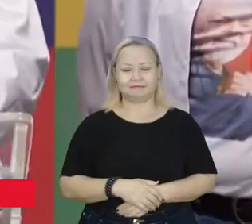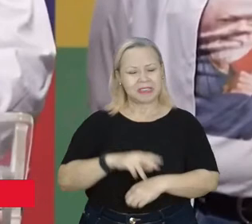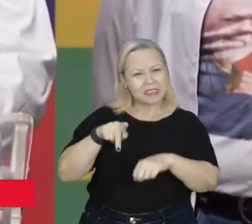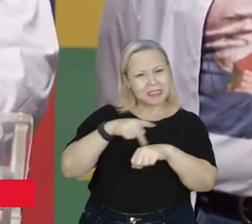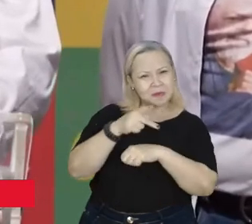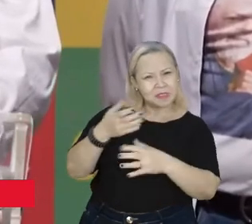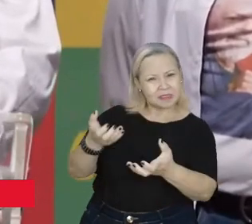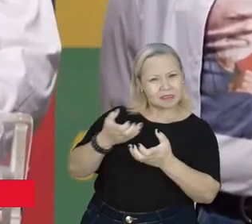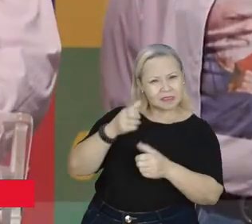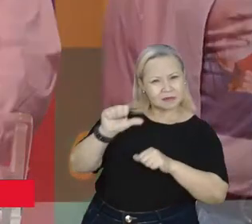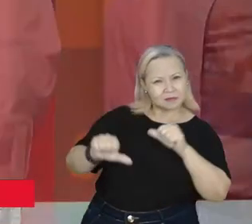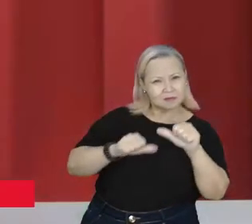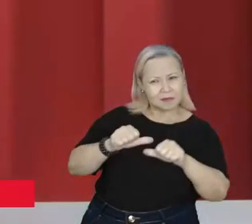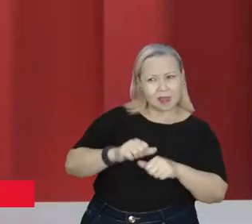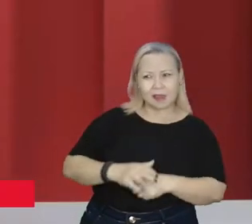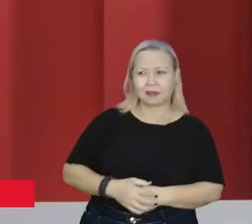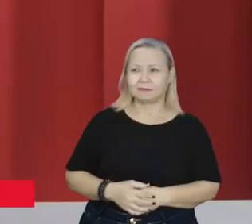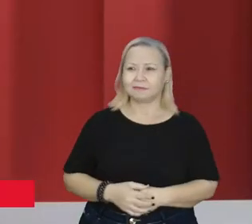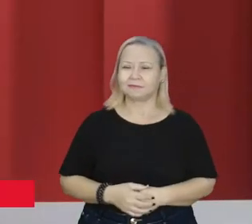quer mudar.